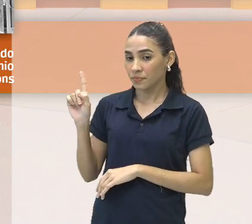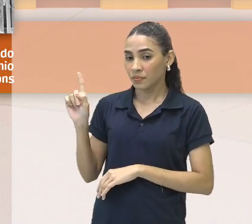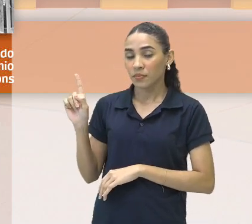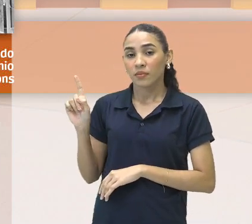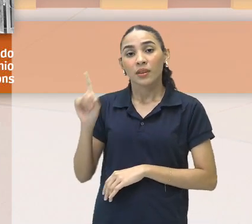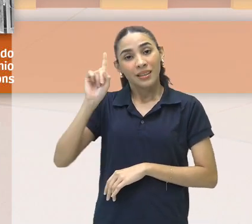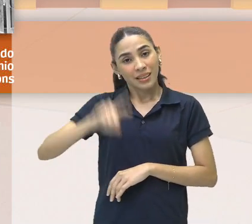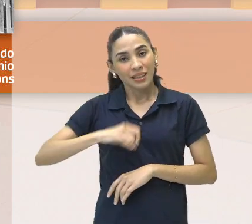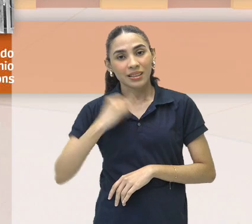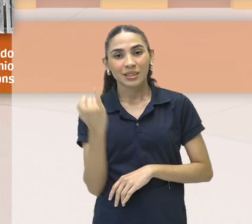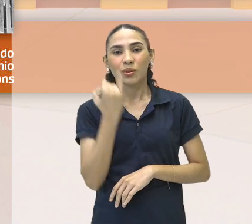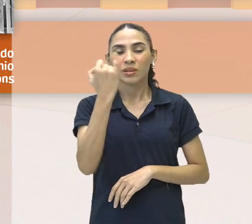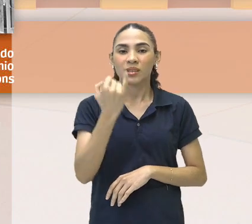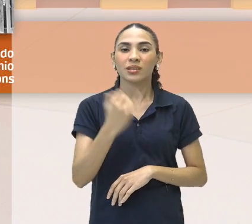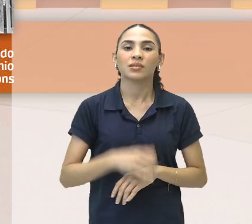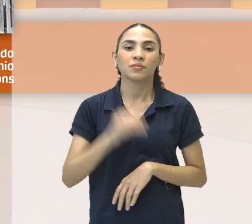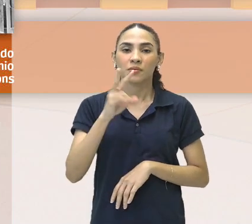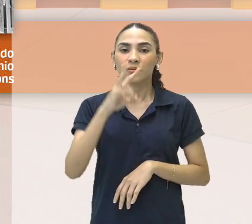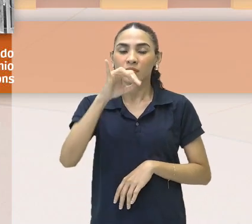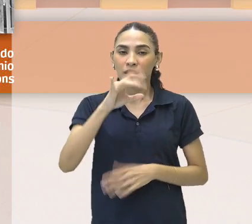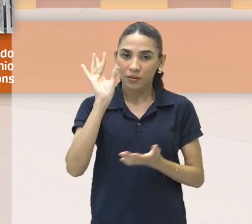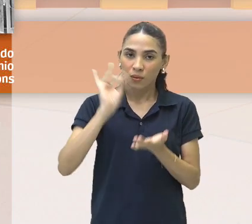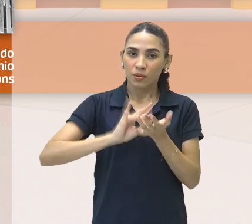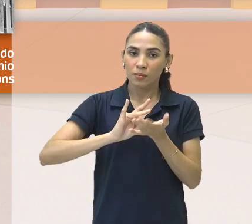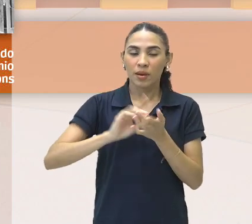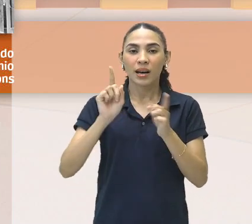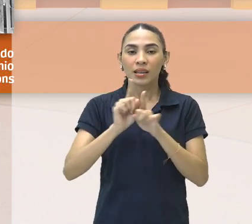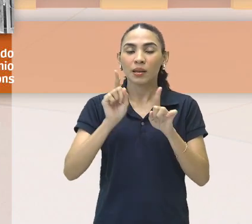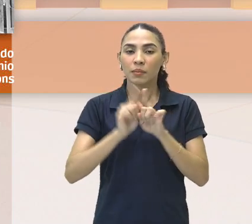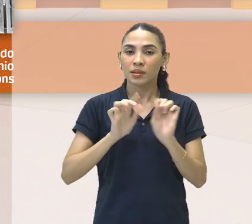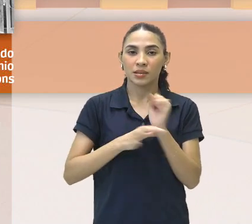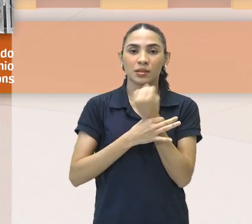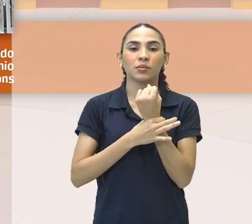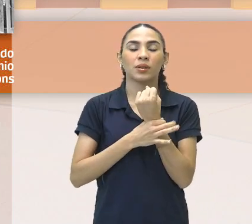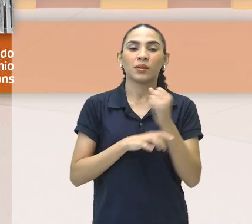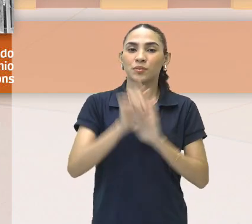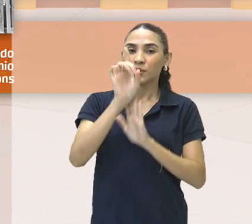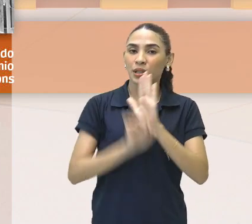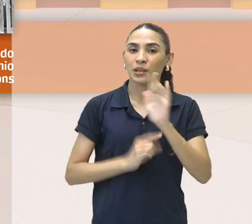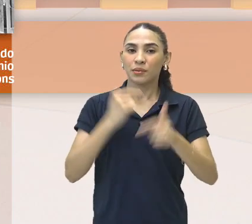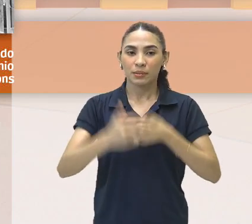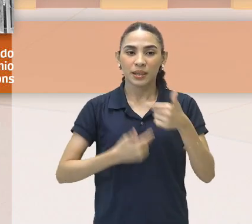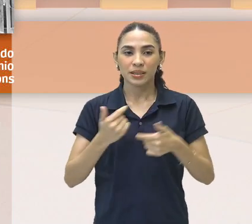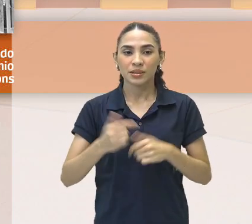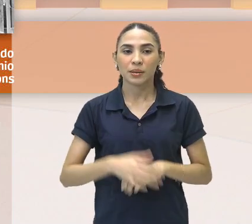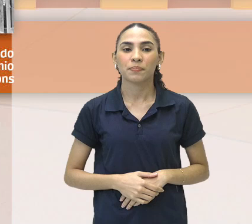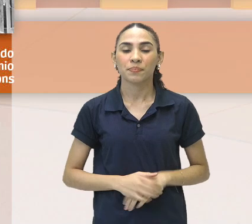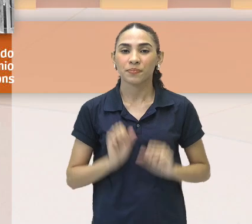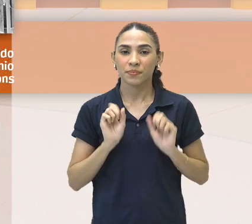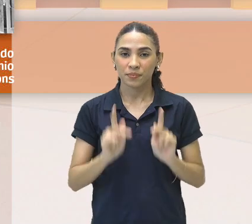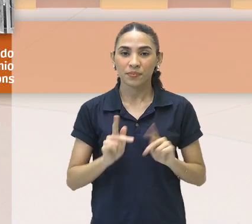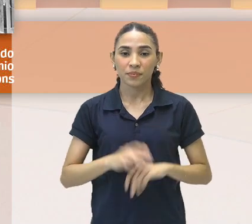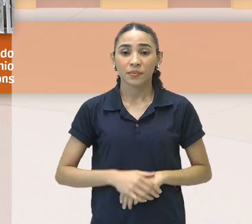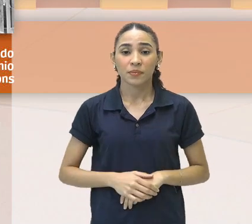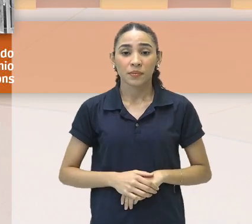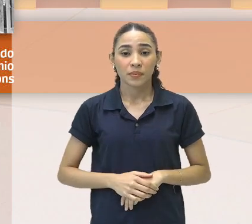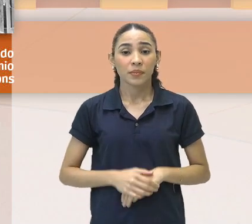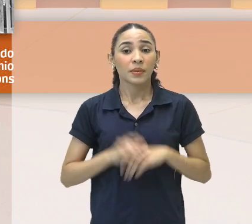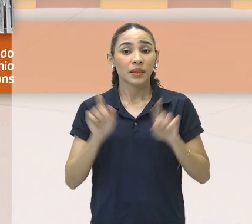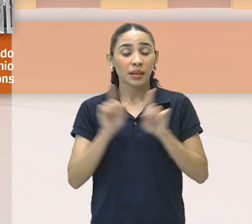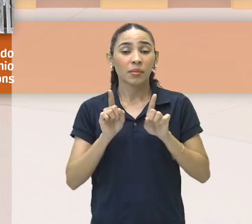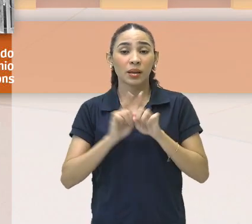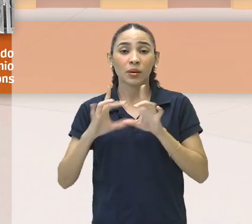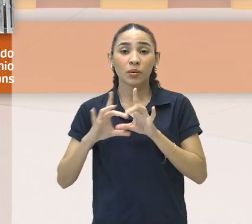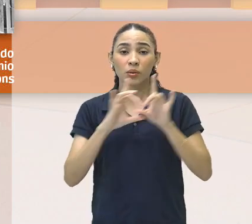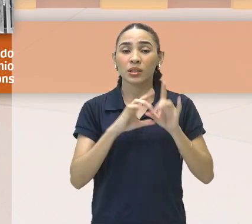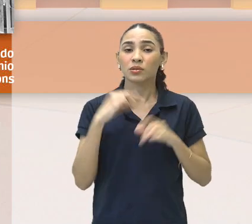datas importantes que vai confirmar e vai assegurar os direitos trabalhistas, certo? E nesse contexto, nós